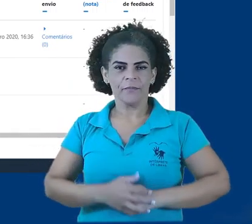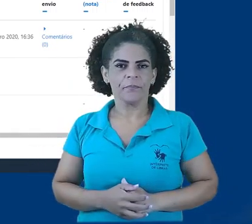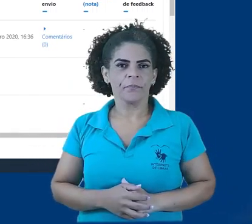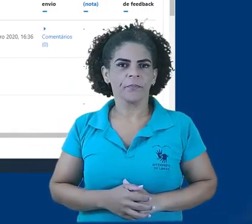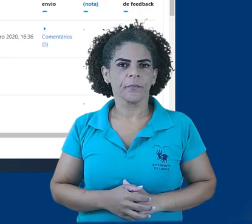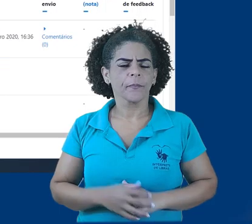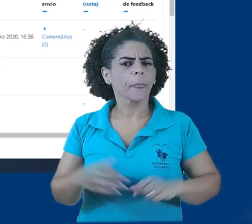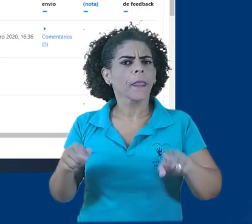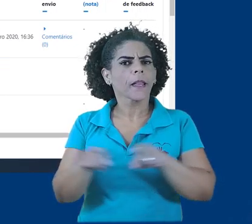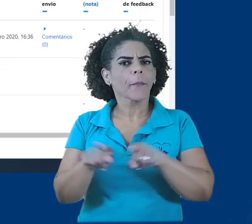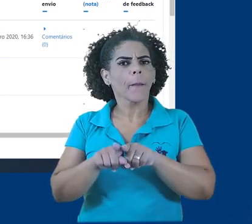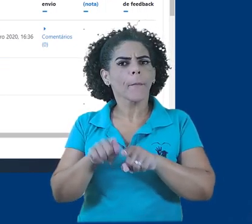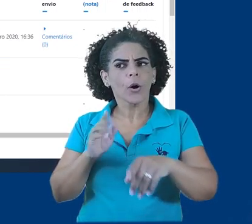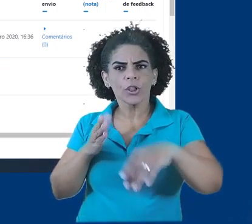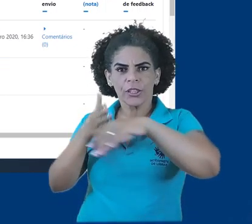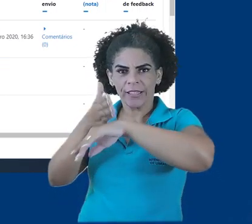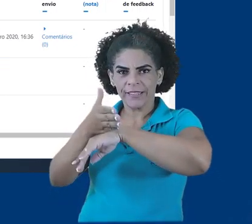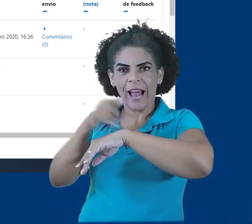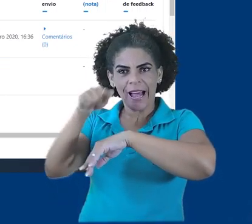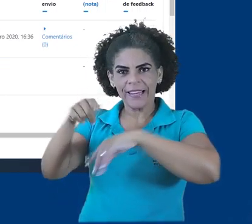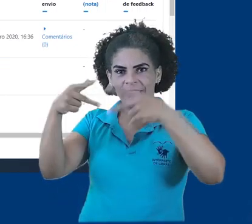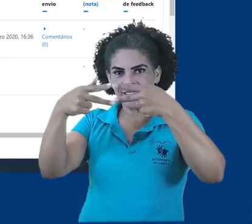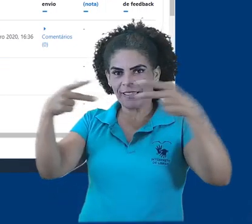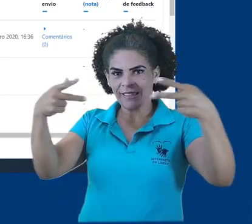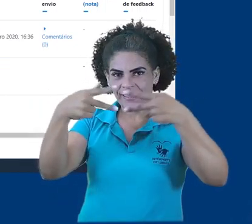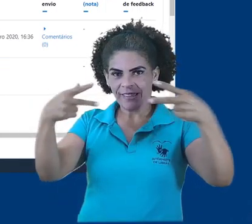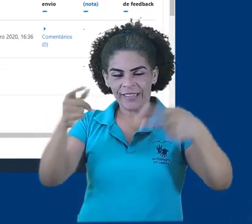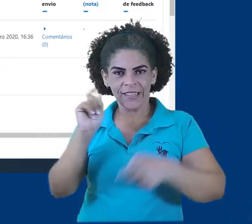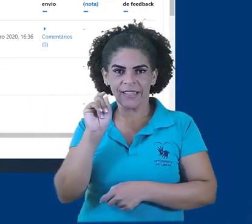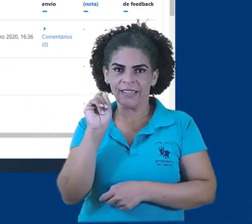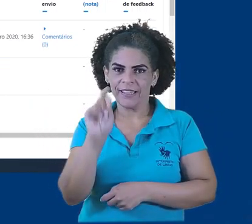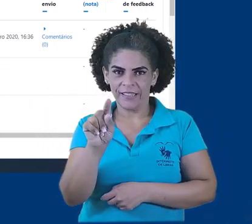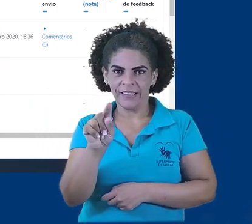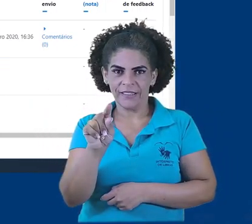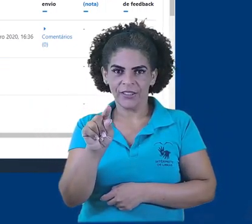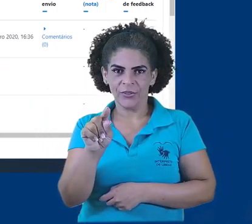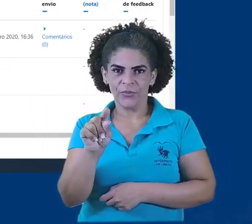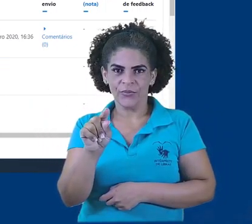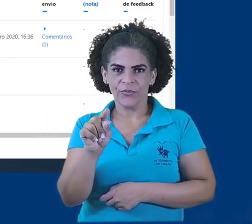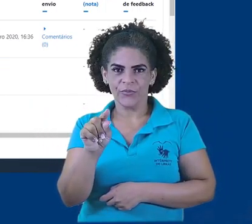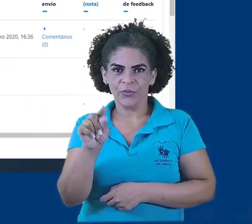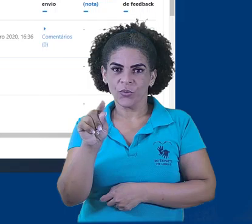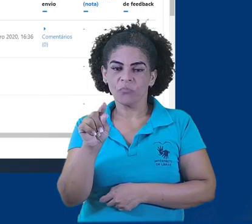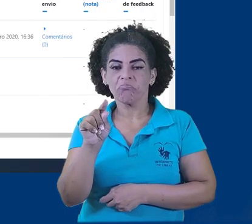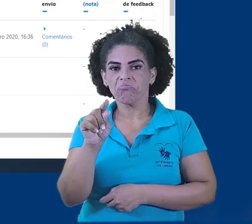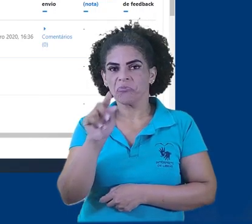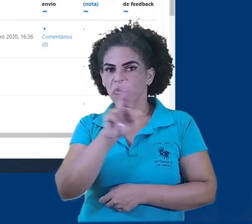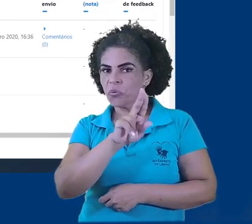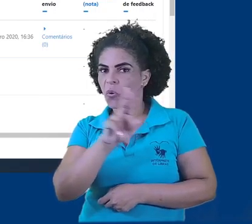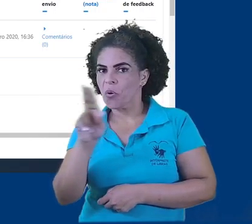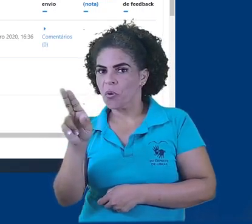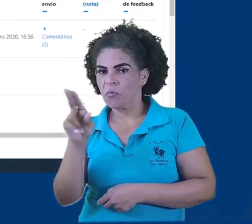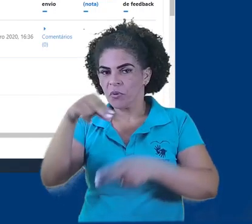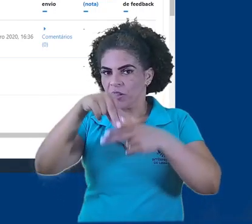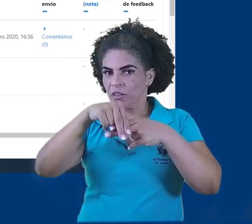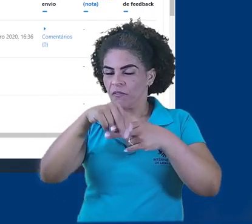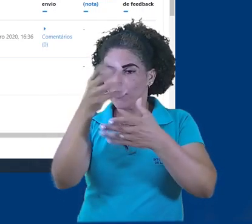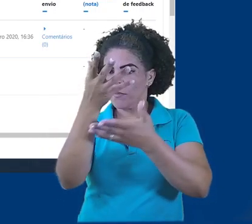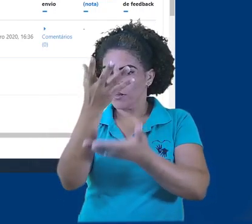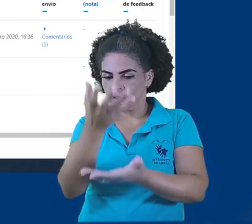é possível acessar essa tarefa através do Olimpo clicando sobre o nome do arquivo